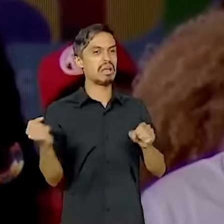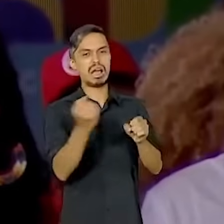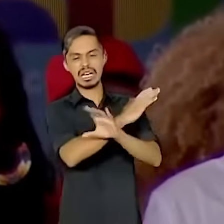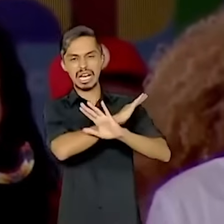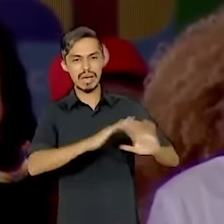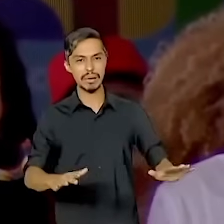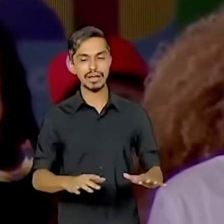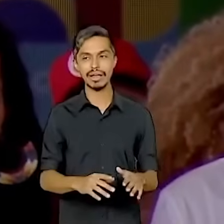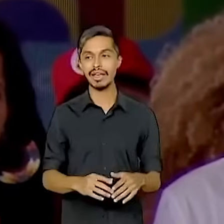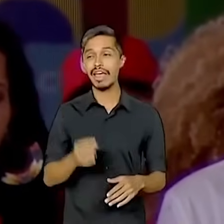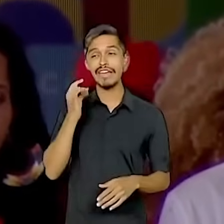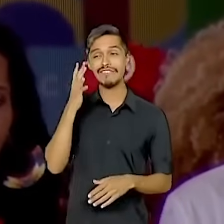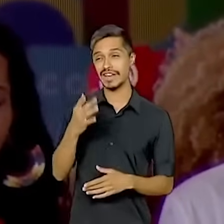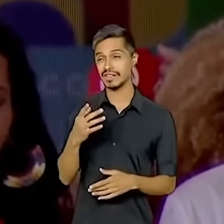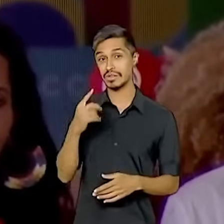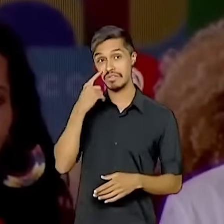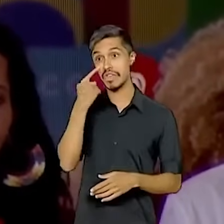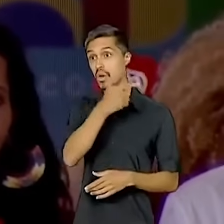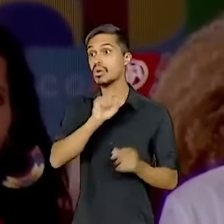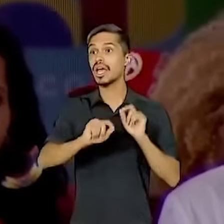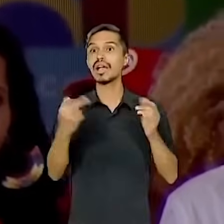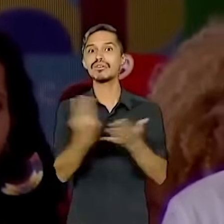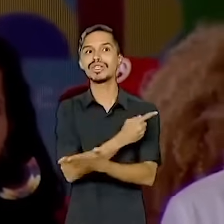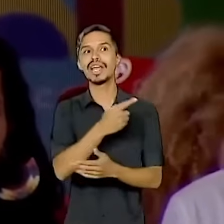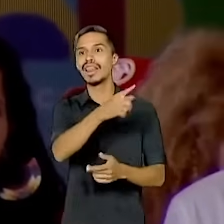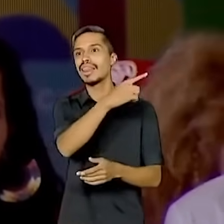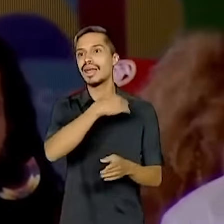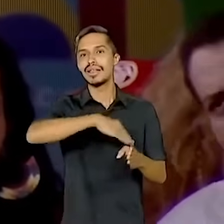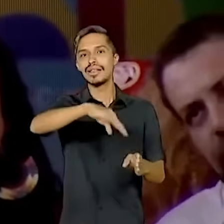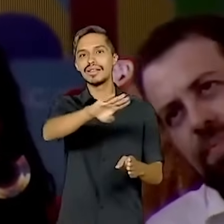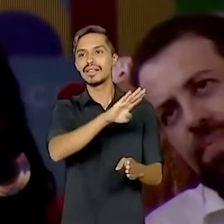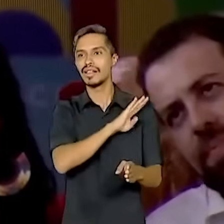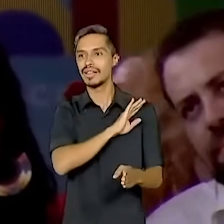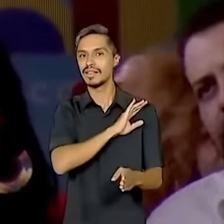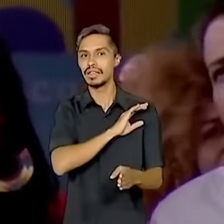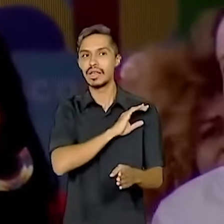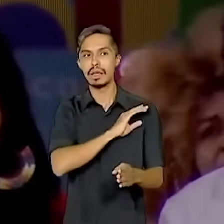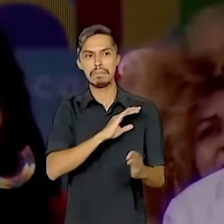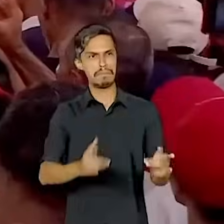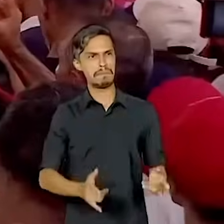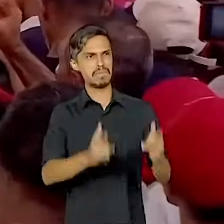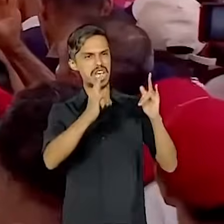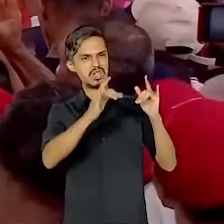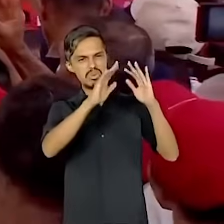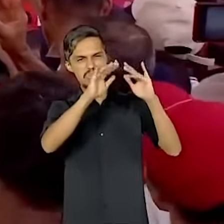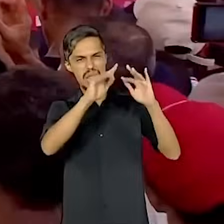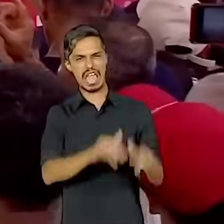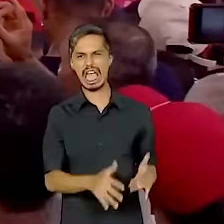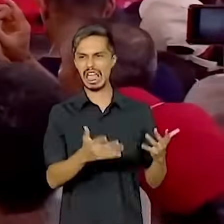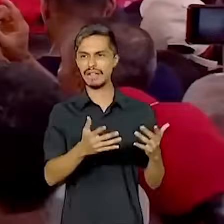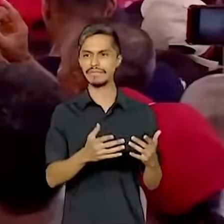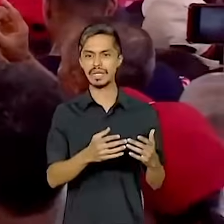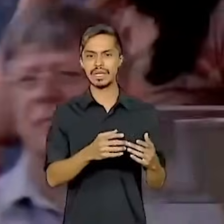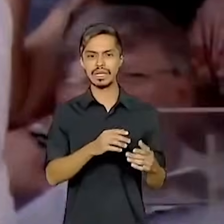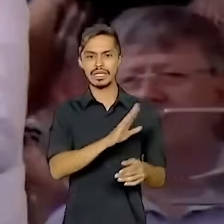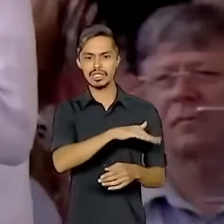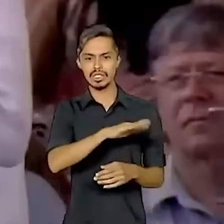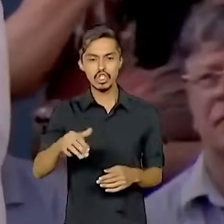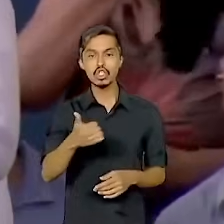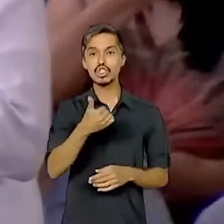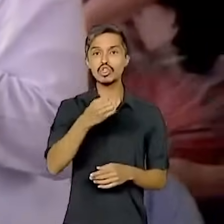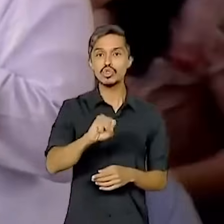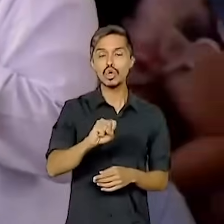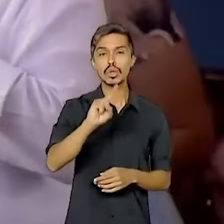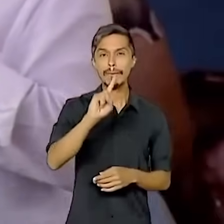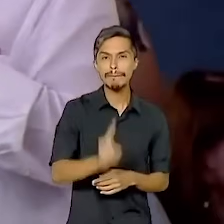acontece na faixa de Gaza. Vocês estão vendo a quantidade de prédios derrubados, a quantidade de crianças, são mais de 18